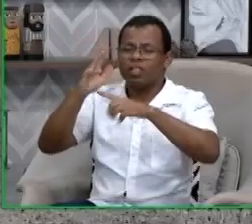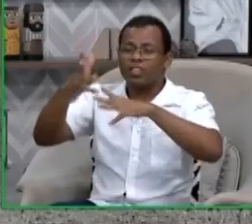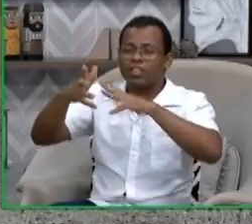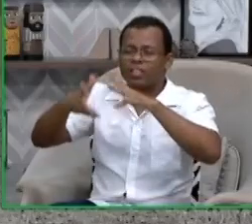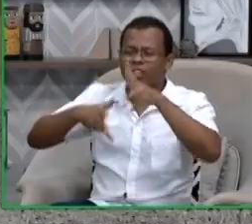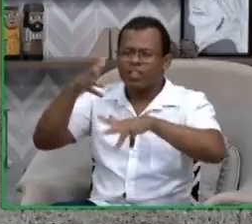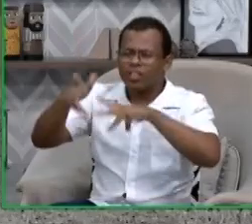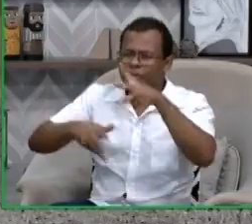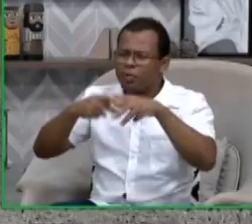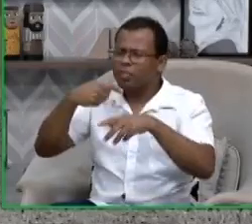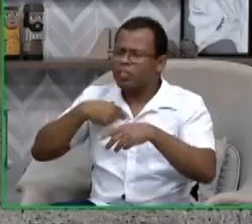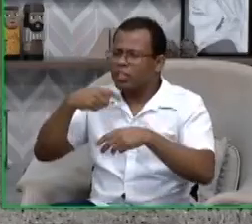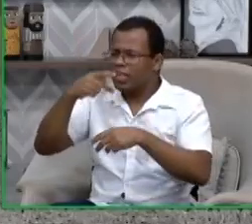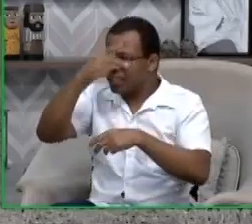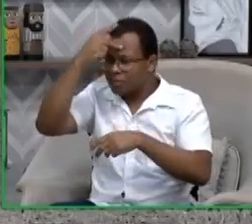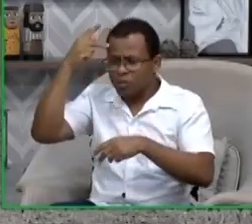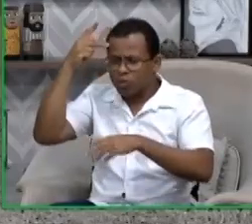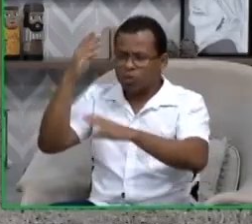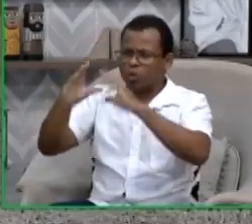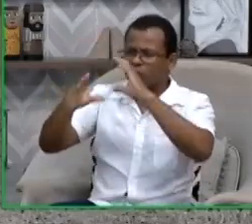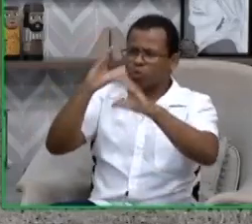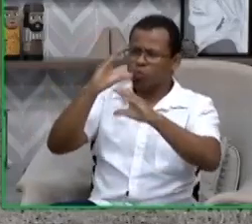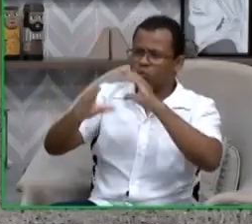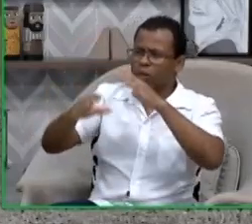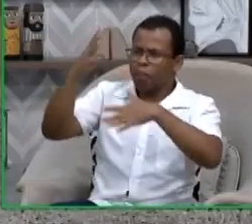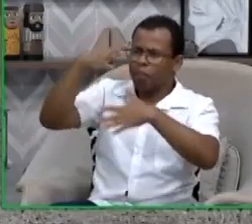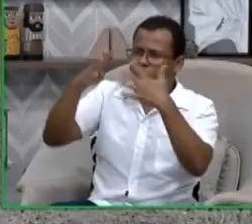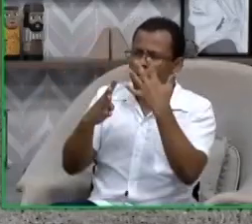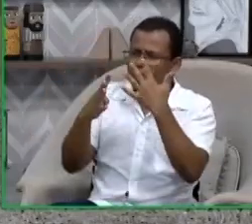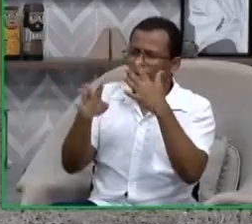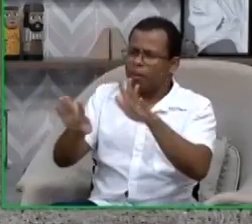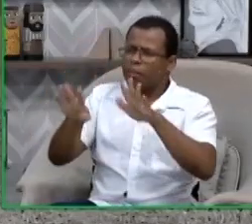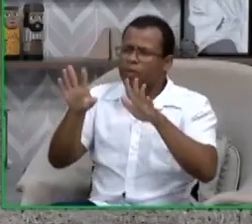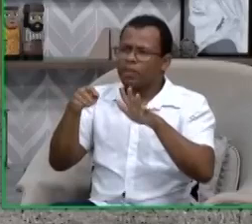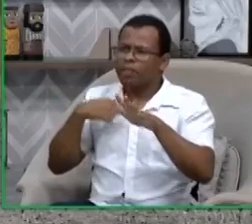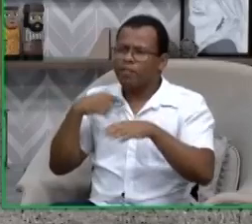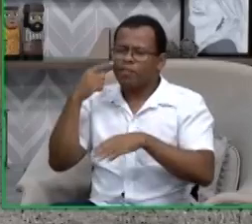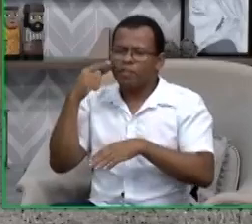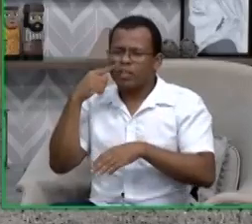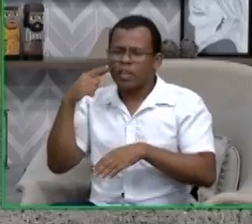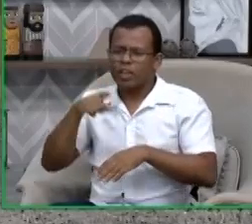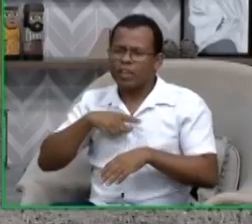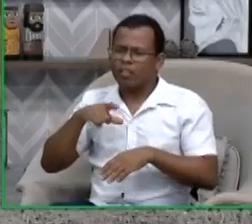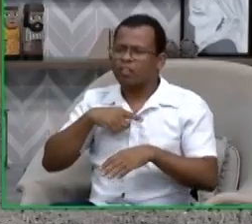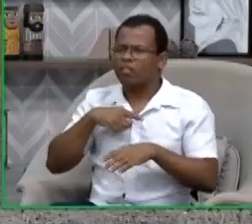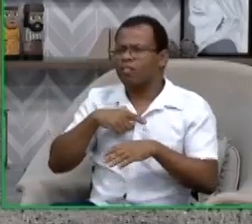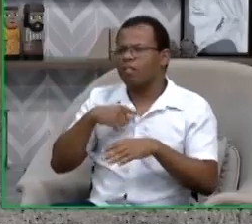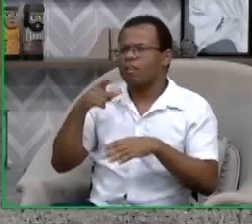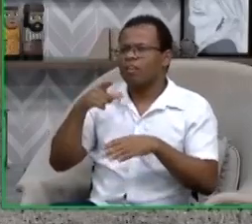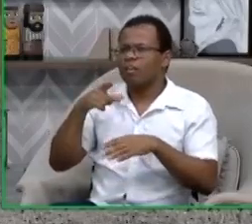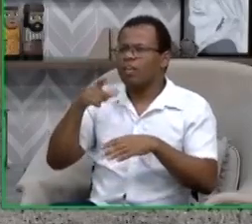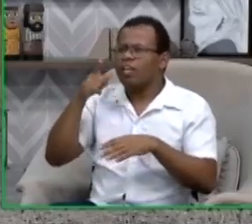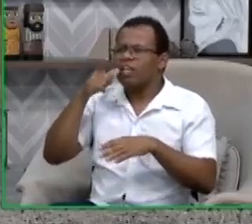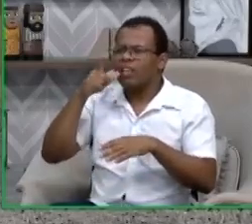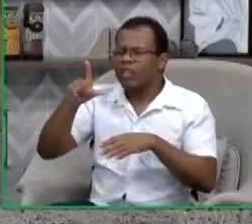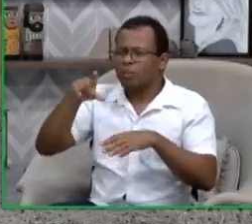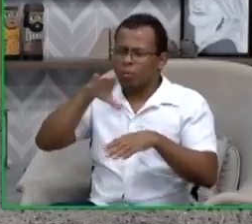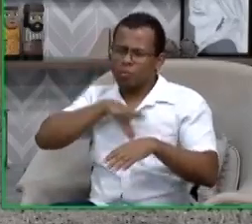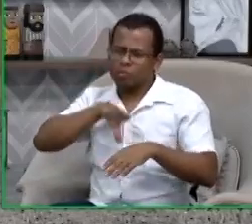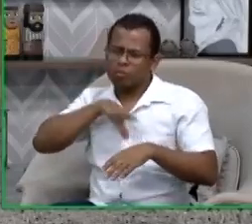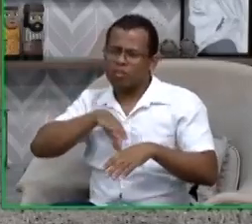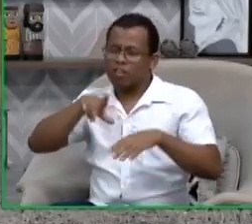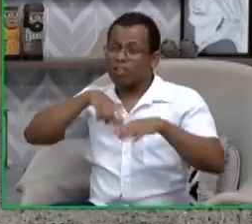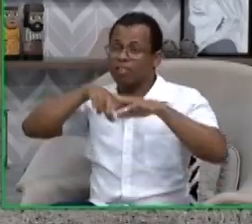muita gente se comunica através da língua brasileira de sinais, mas, assim como existe o sotaque, na língua portuguesa,